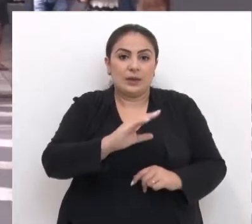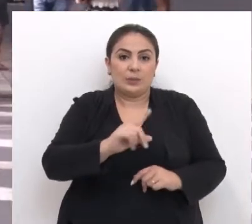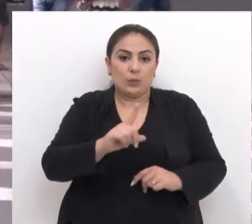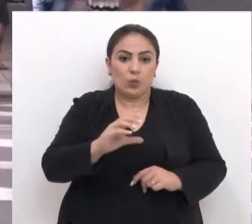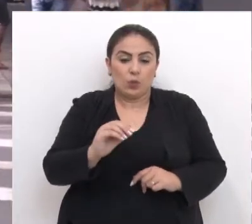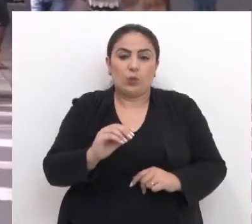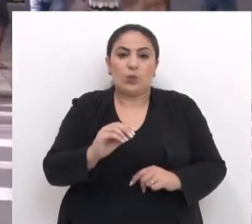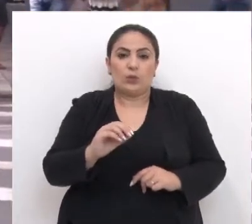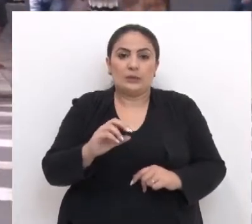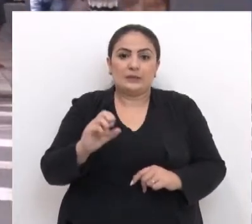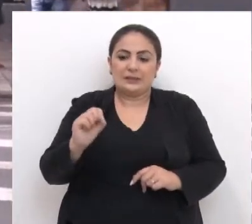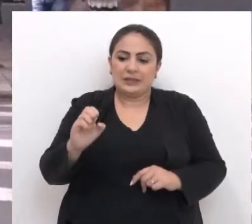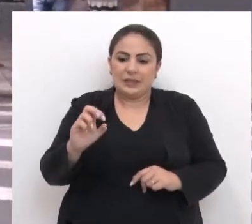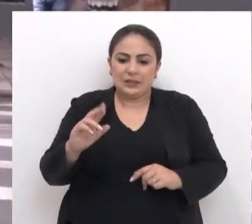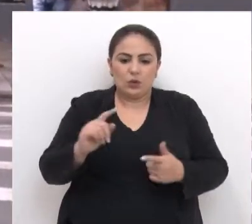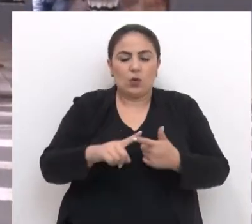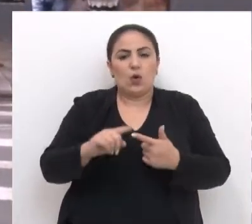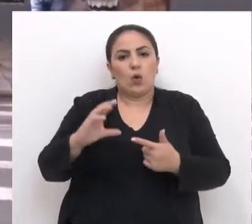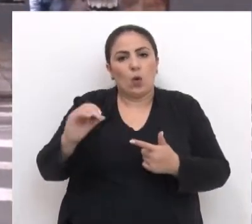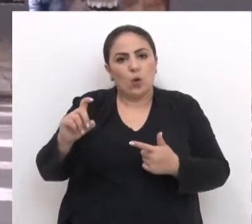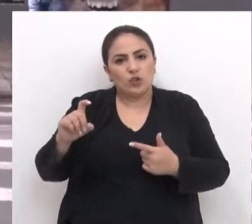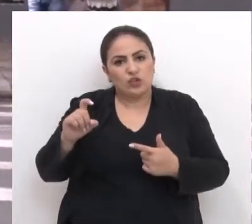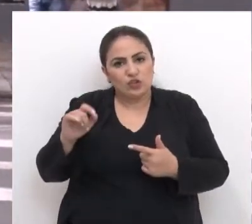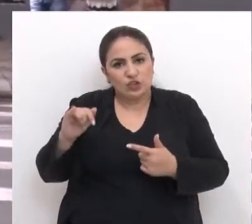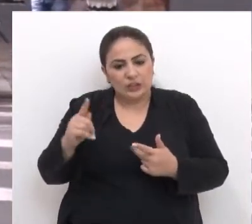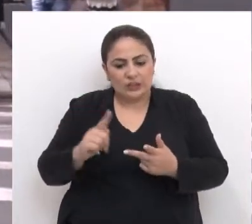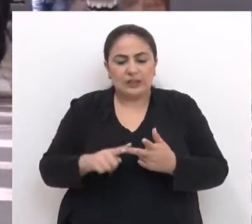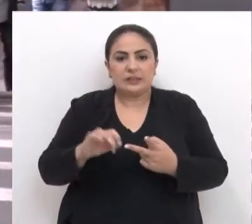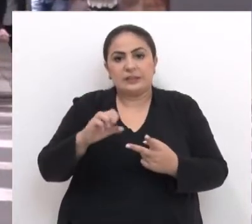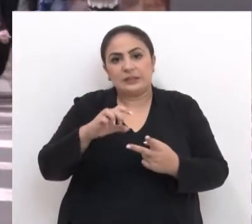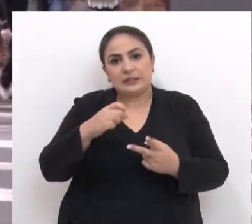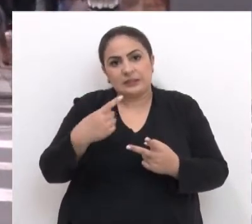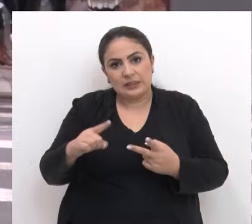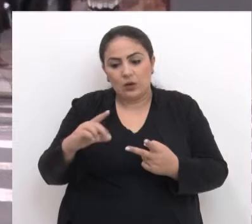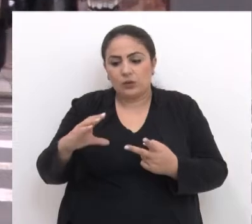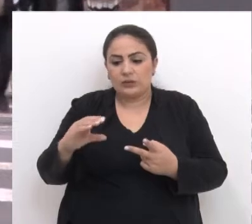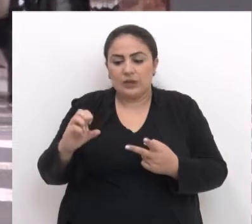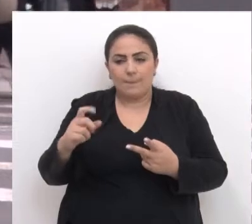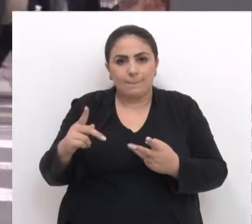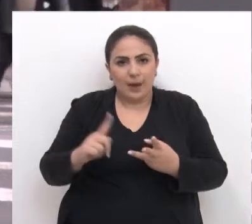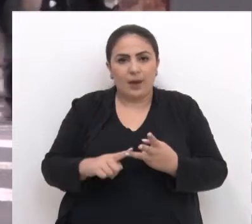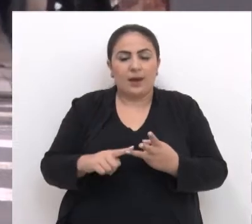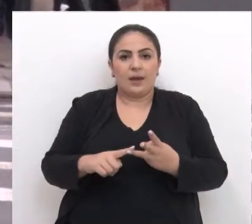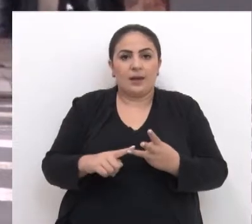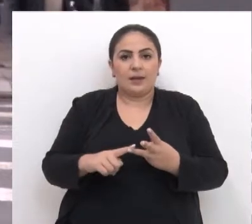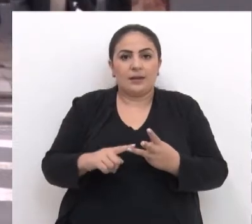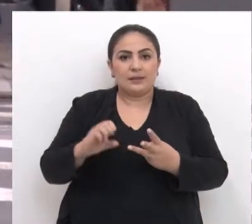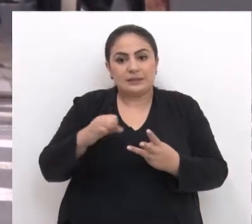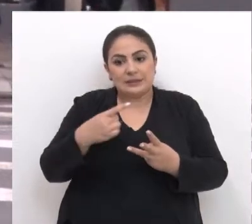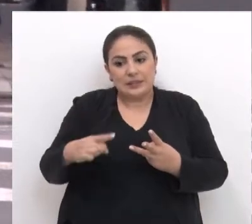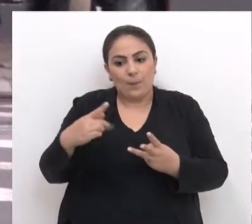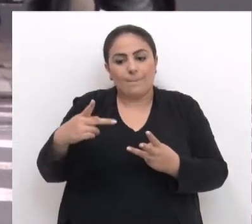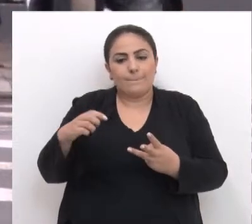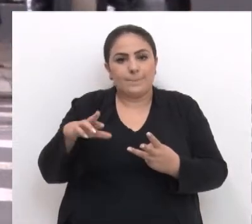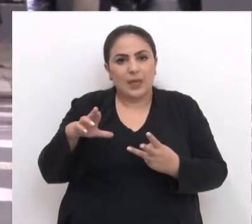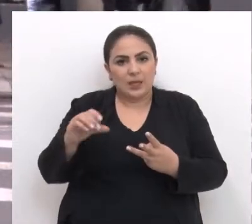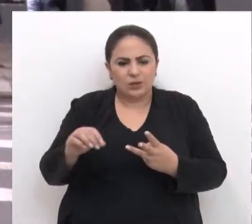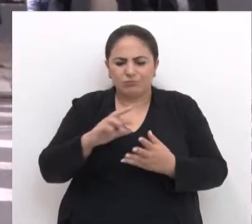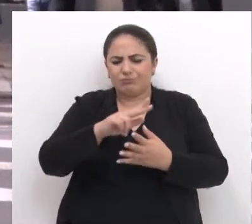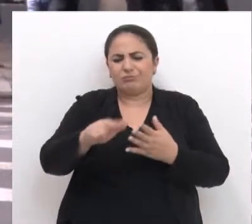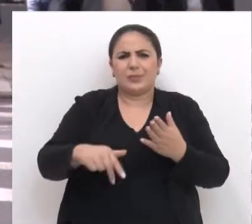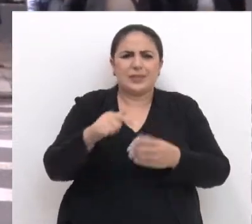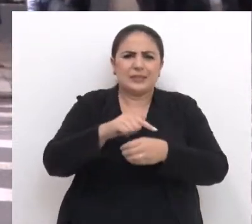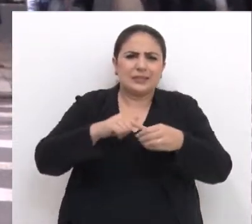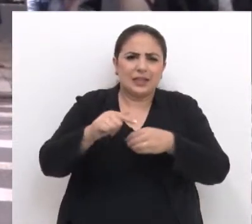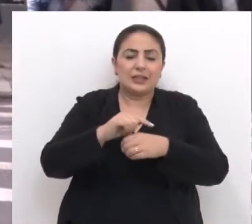Coxilha, a história de São Cepé, a história de São Pedro do Sul. Então a literatura me deu